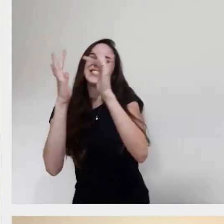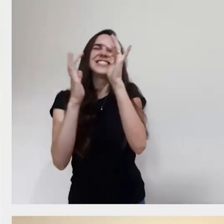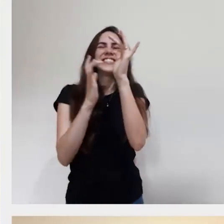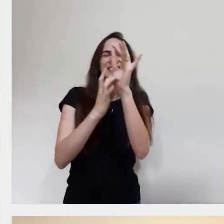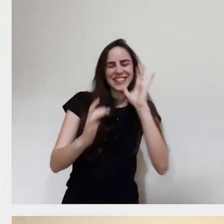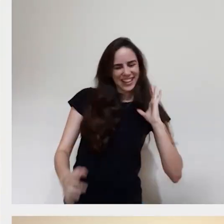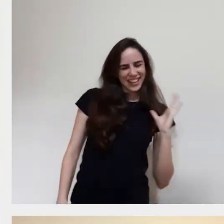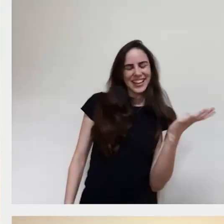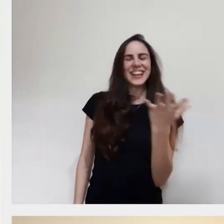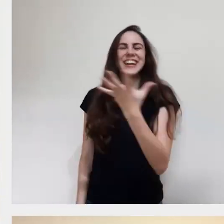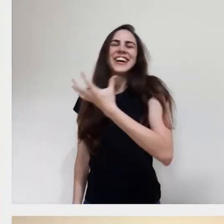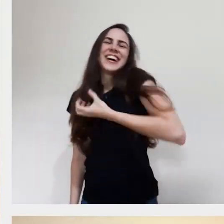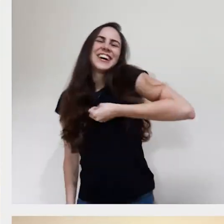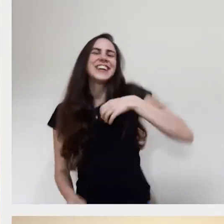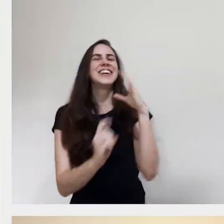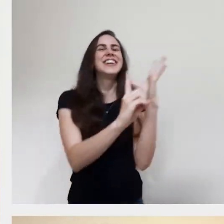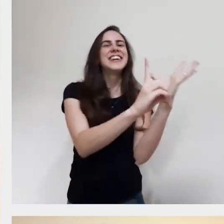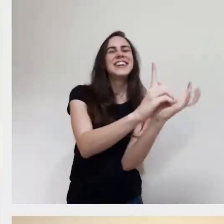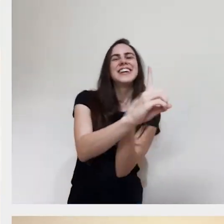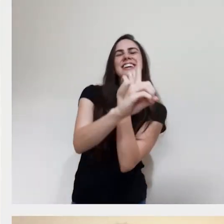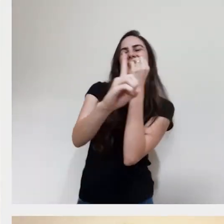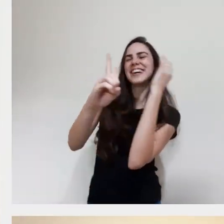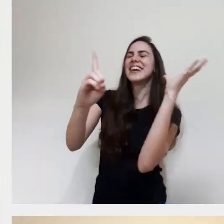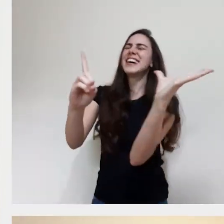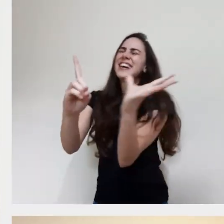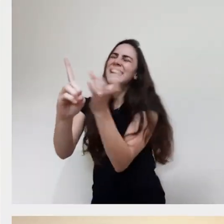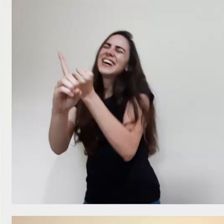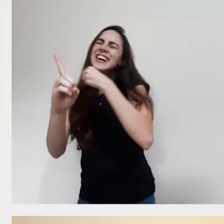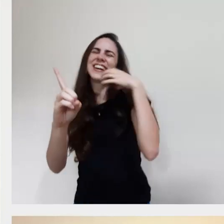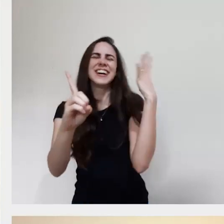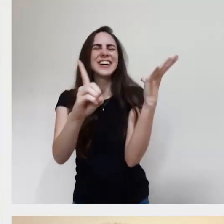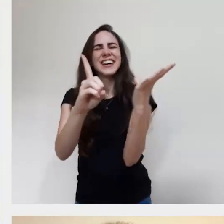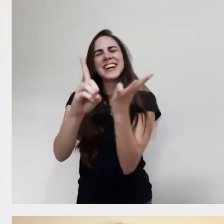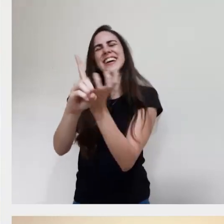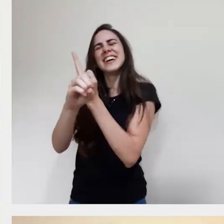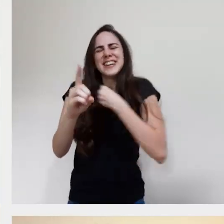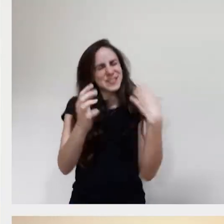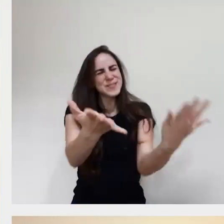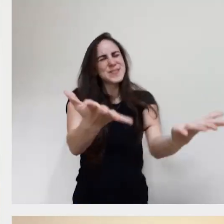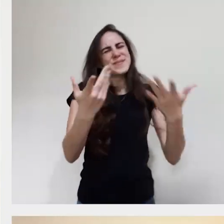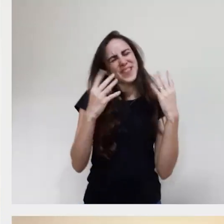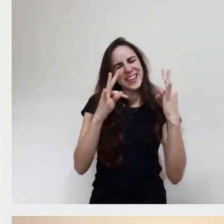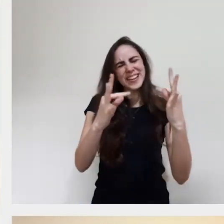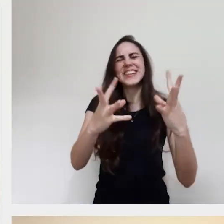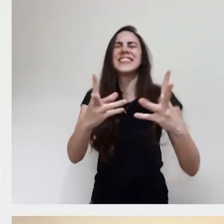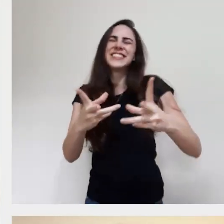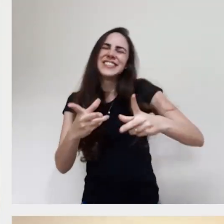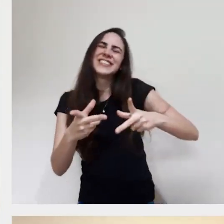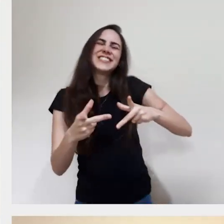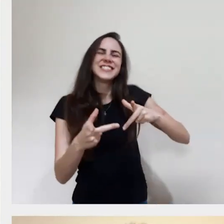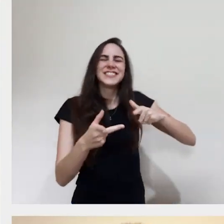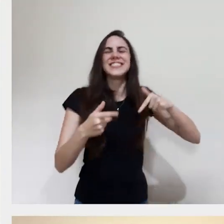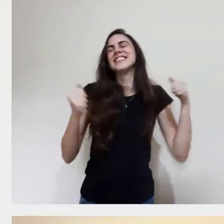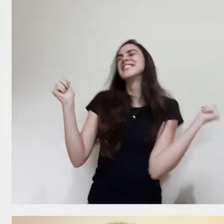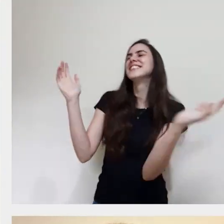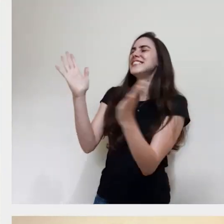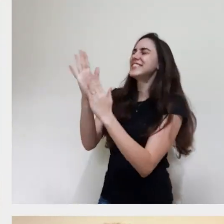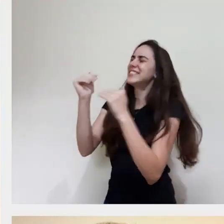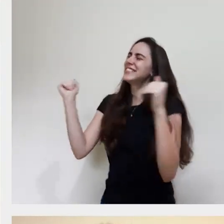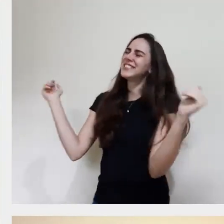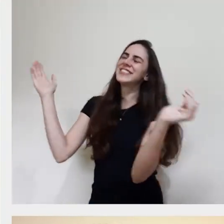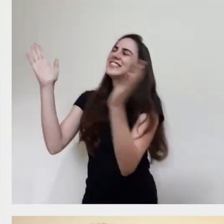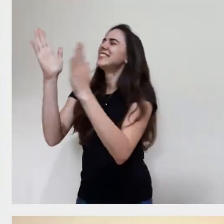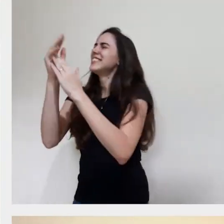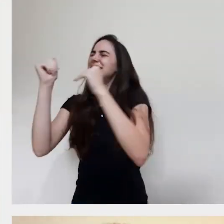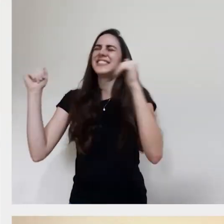exultai, vinde todos louvar a Jesus